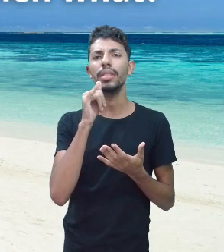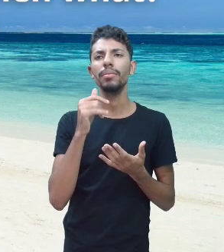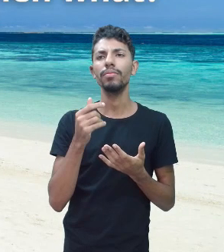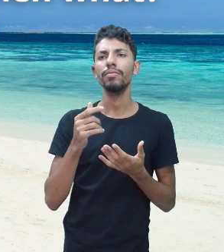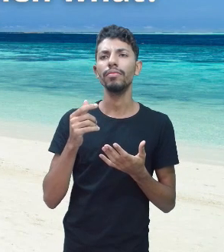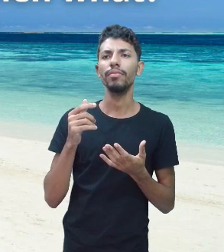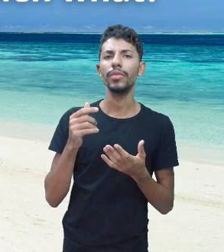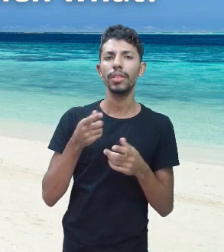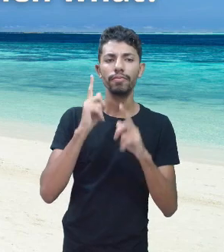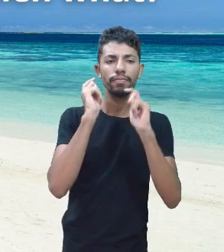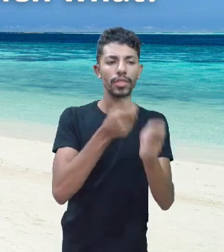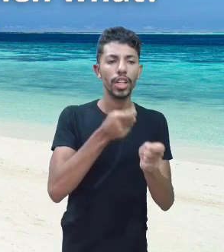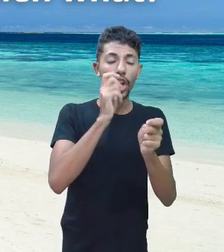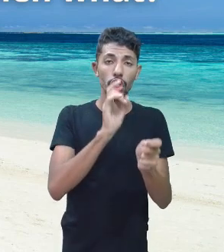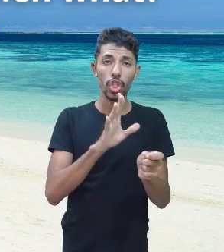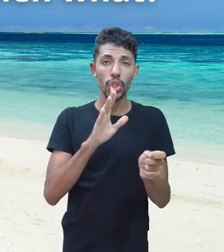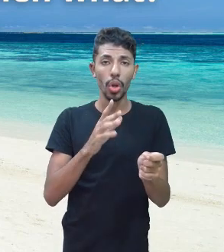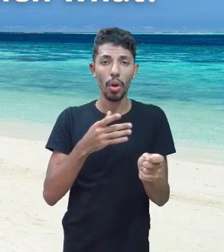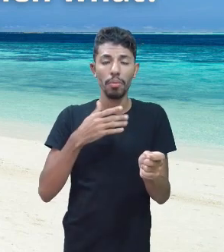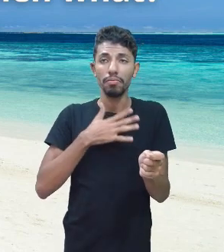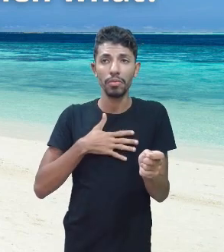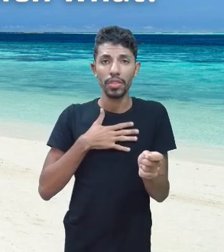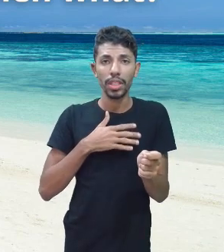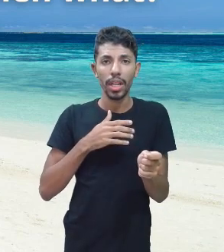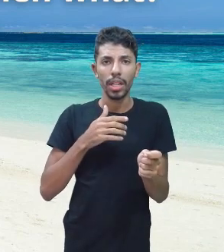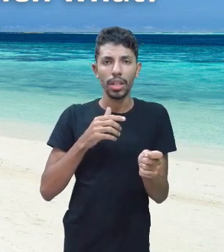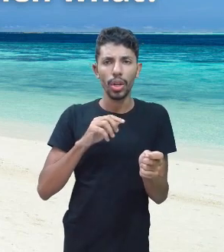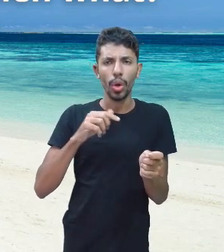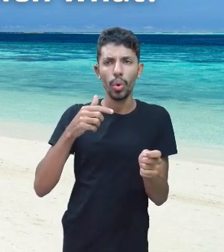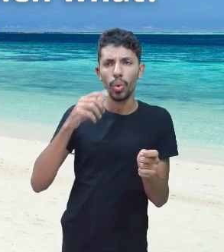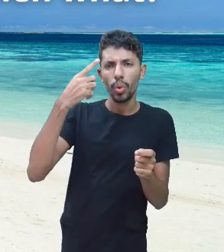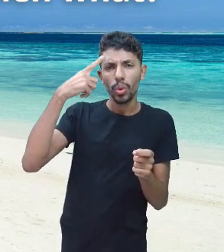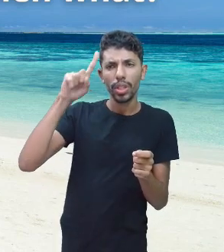pescava só o suficiente, o que é que ele faz o resto do dia dele?